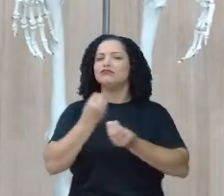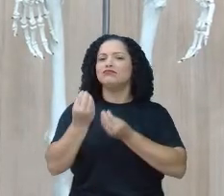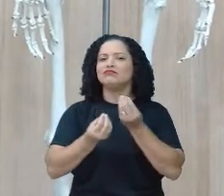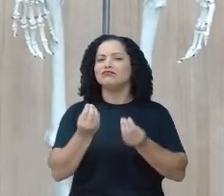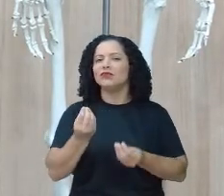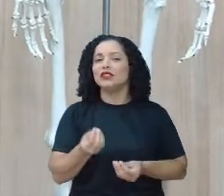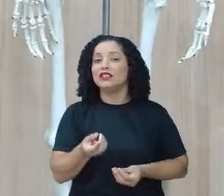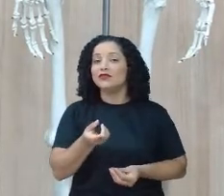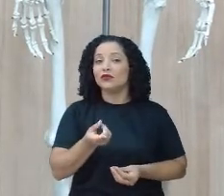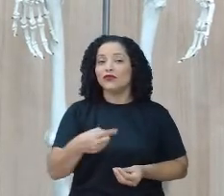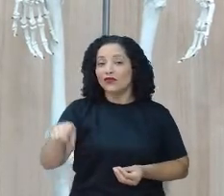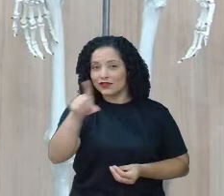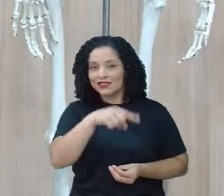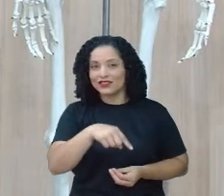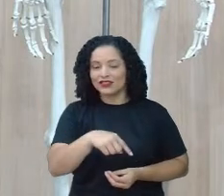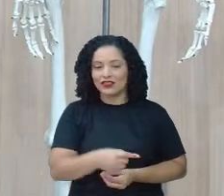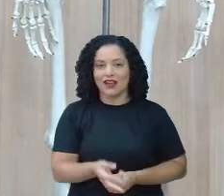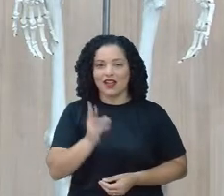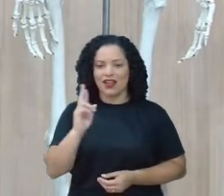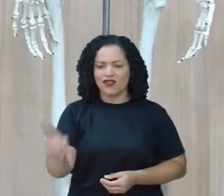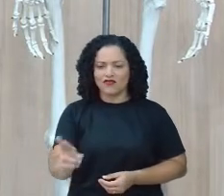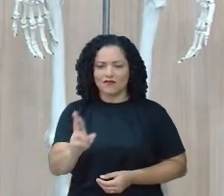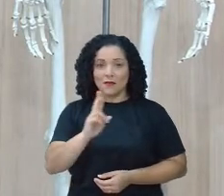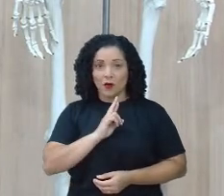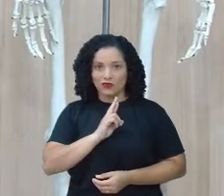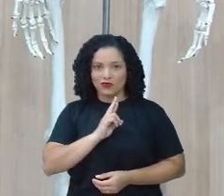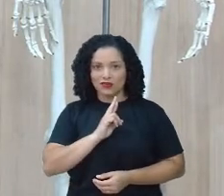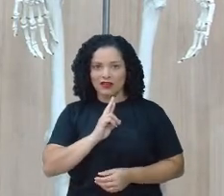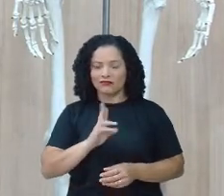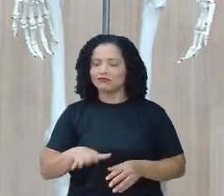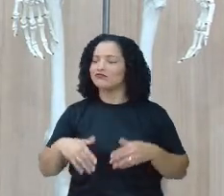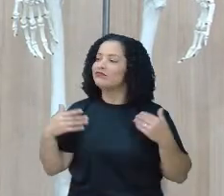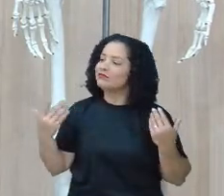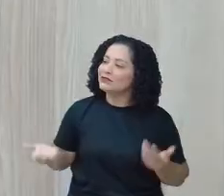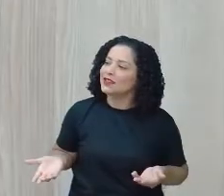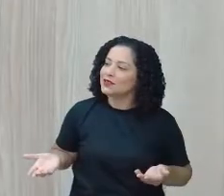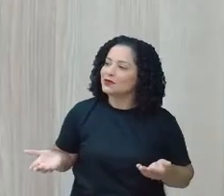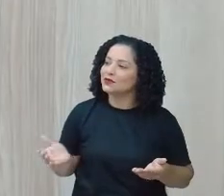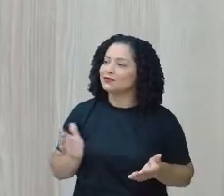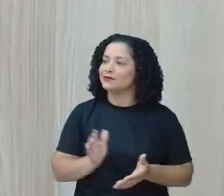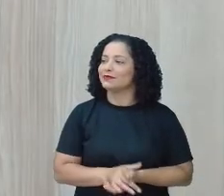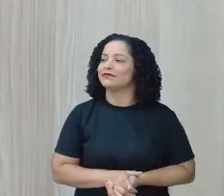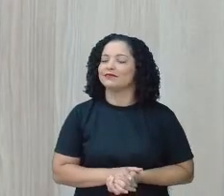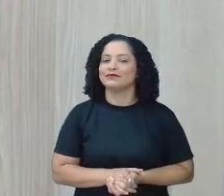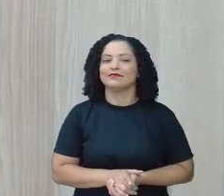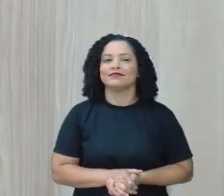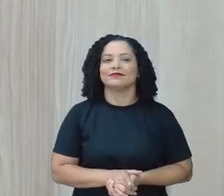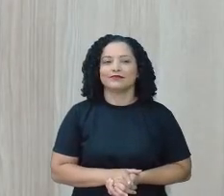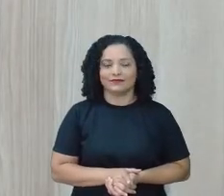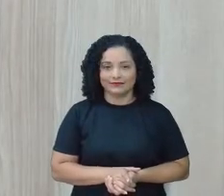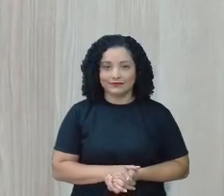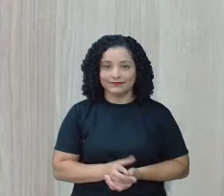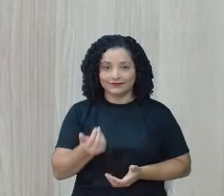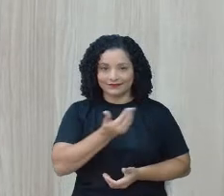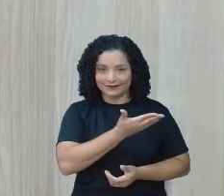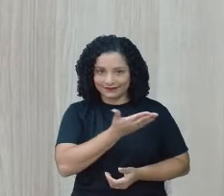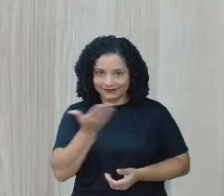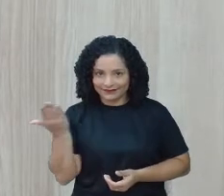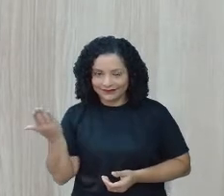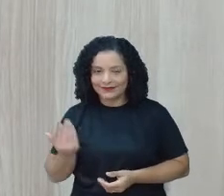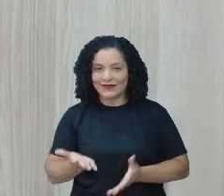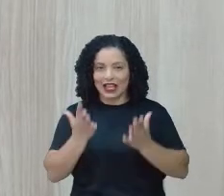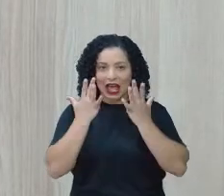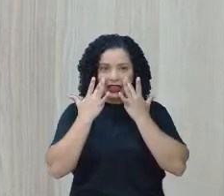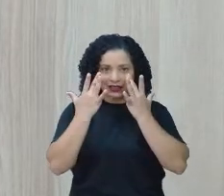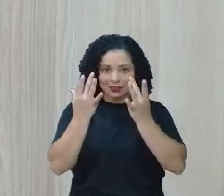aí no chat essa resposta. Qual é a dica que você dá para a gente? Eu dou a dica que eles fiquem bastante atentos à